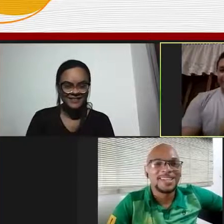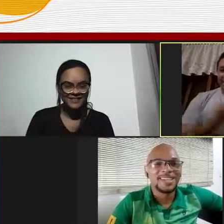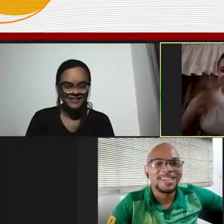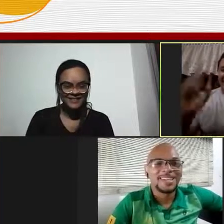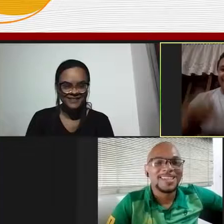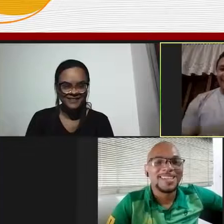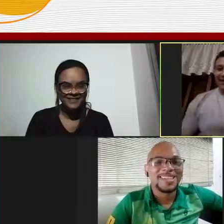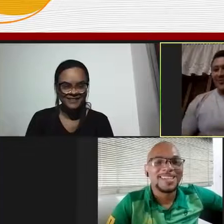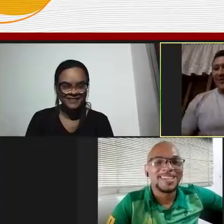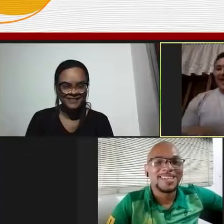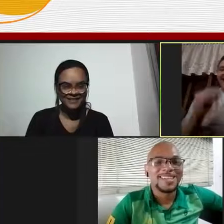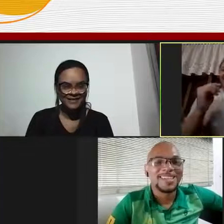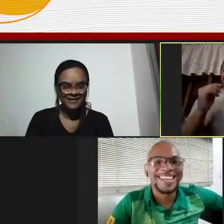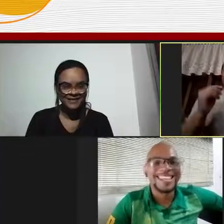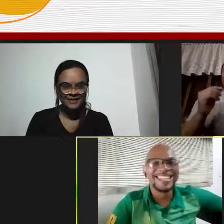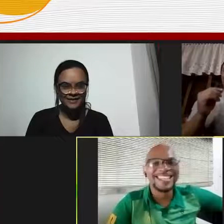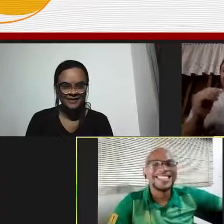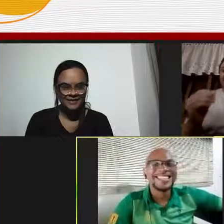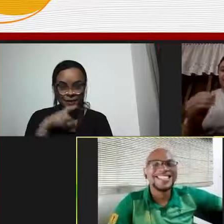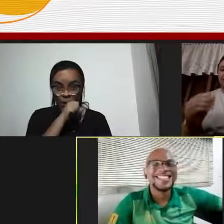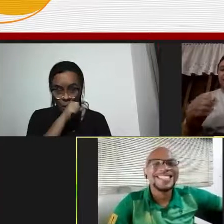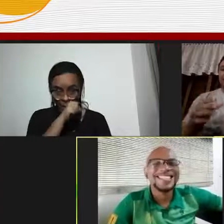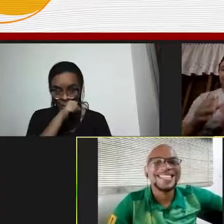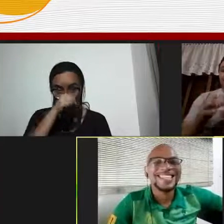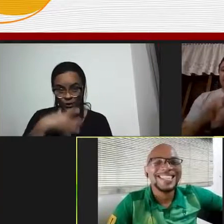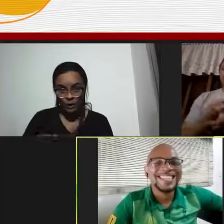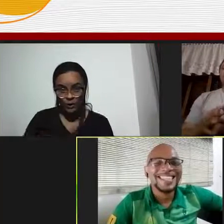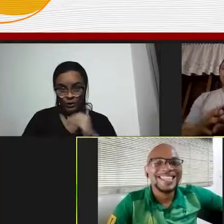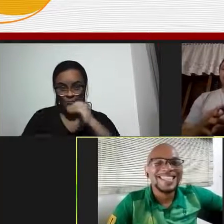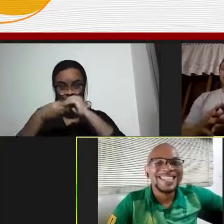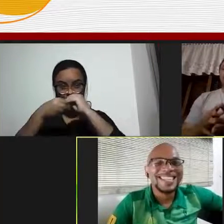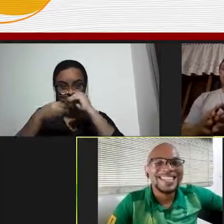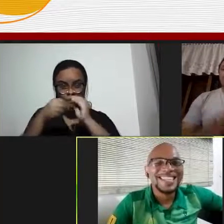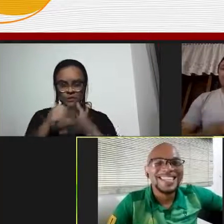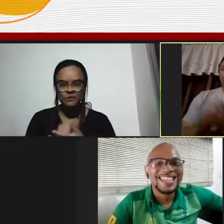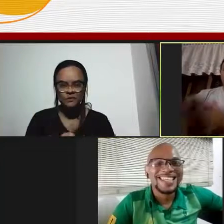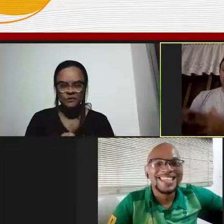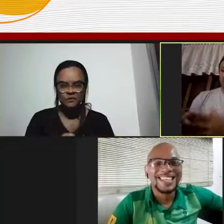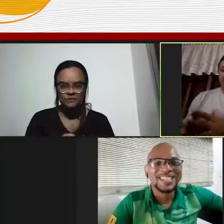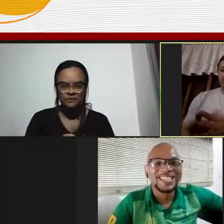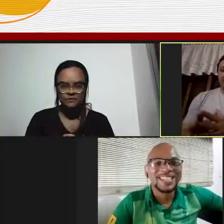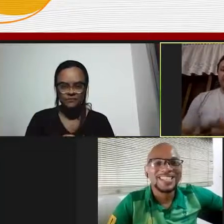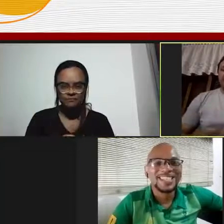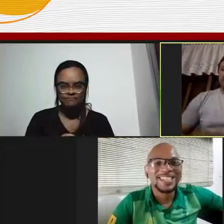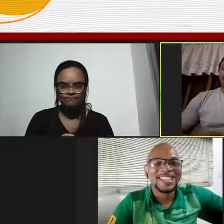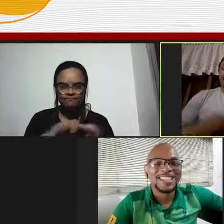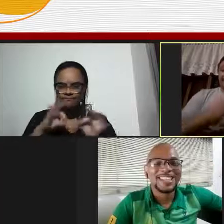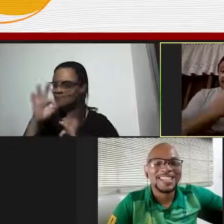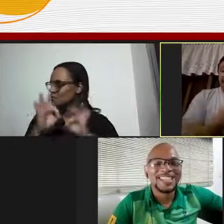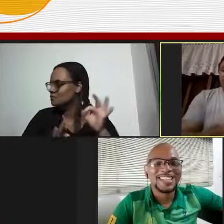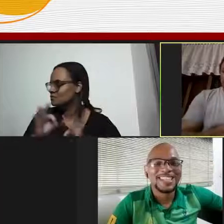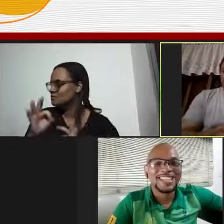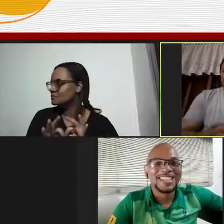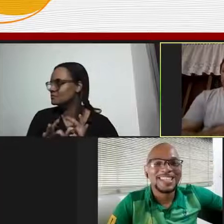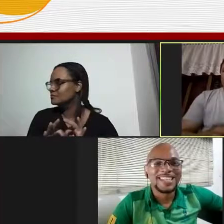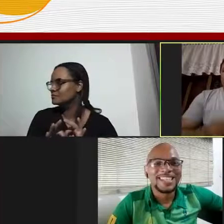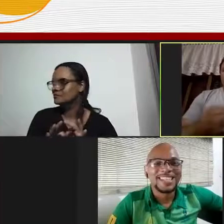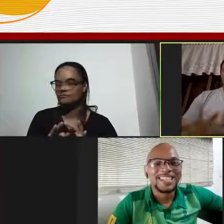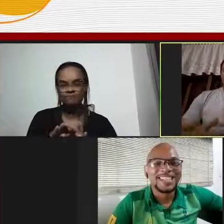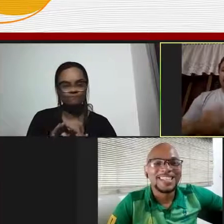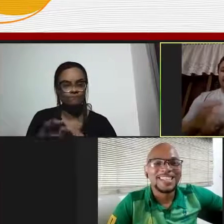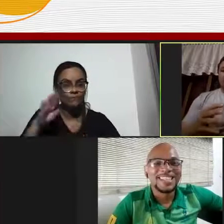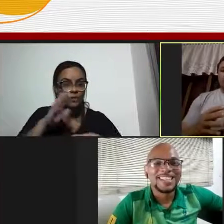vamos lá, você rapidão. Pedrão, eu tenho, né, no meu planejamento a gente fazer um